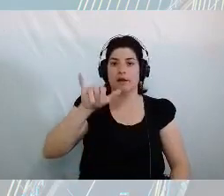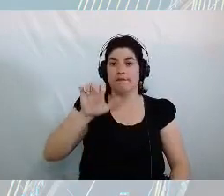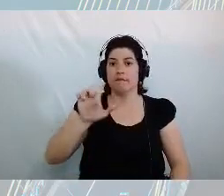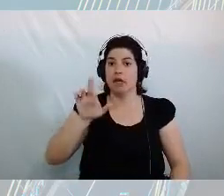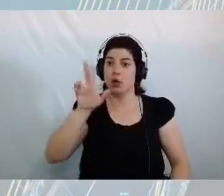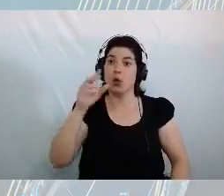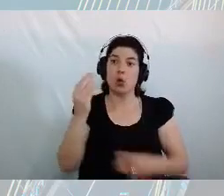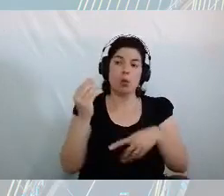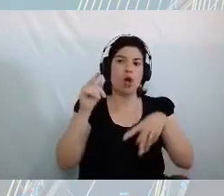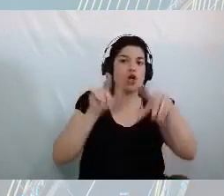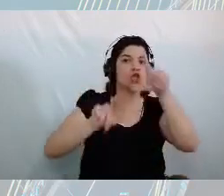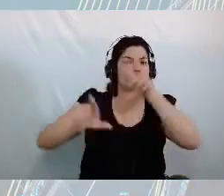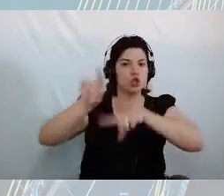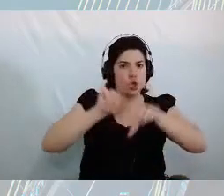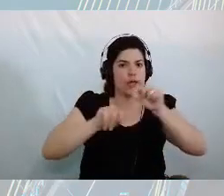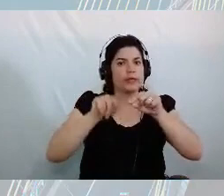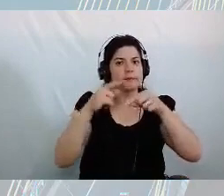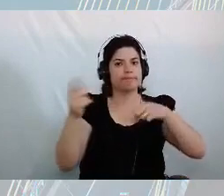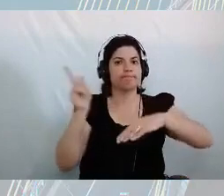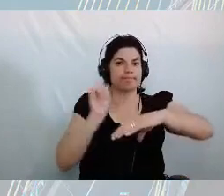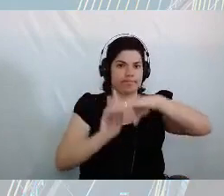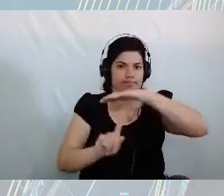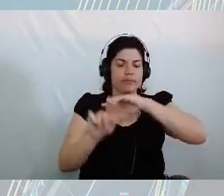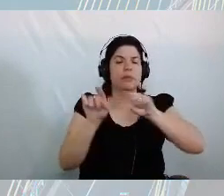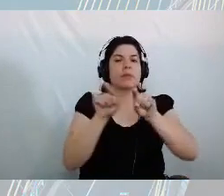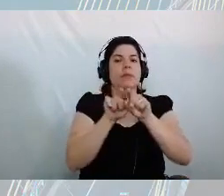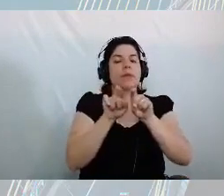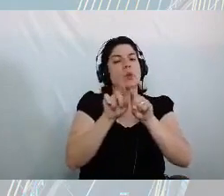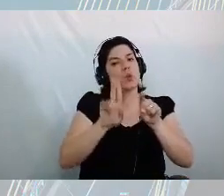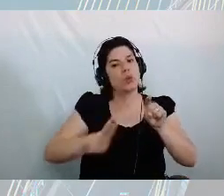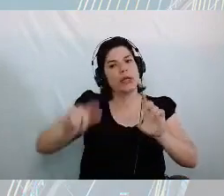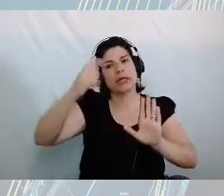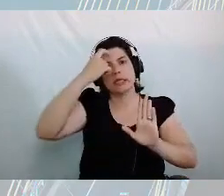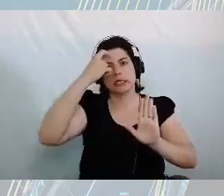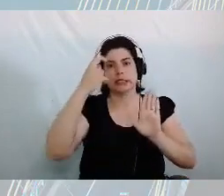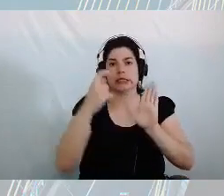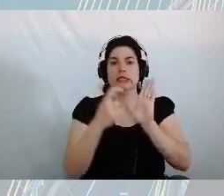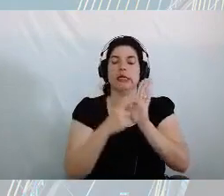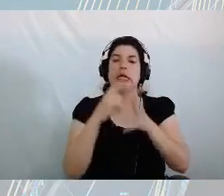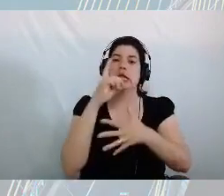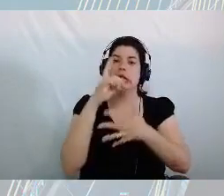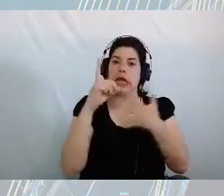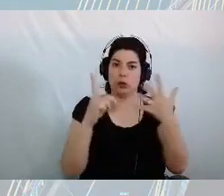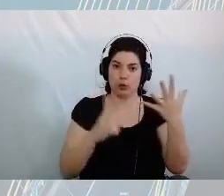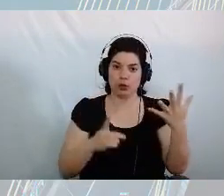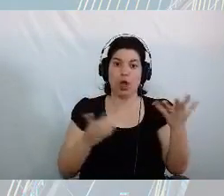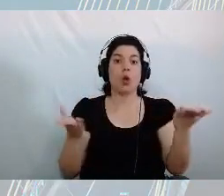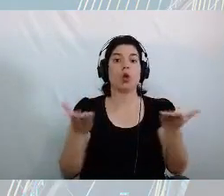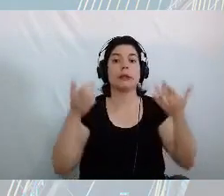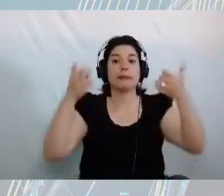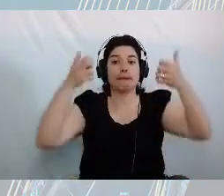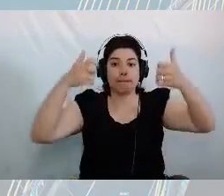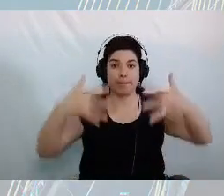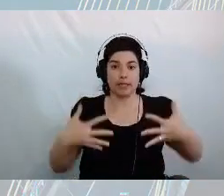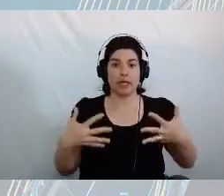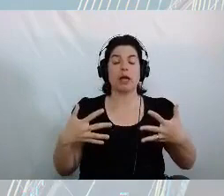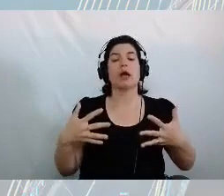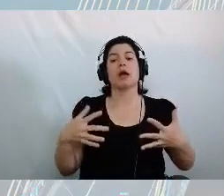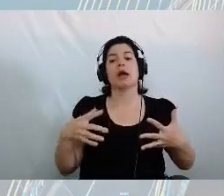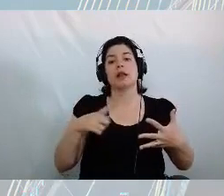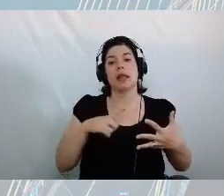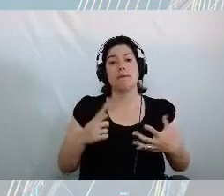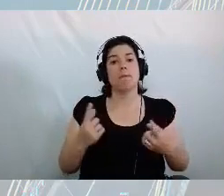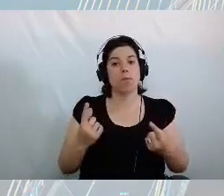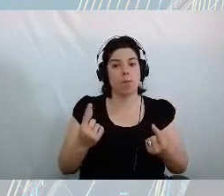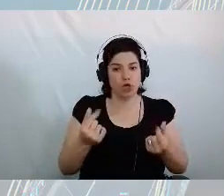utilizando inteligência artificial e dados, né? Bom, falando um pouquinho sobre a parte de monetização agora, a gente tem sólidos resultados em